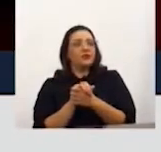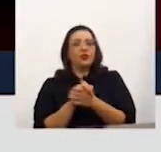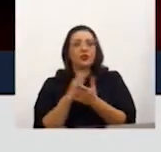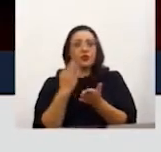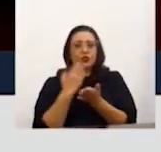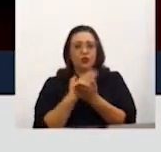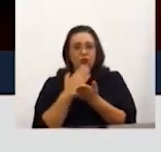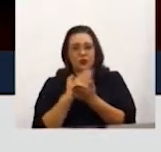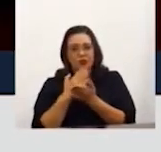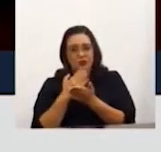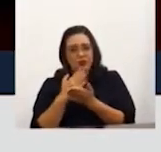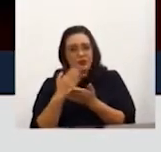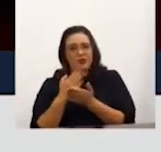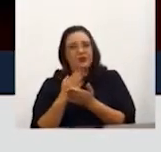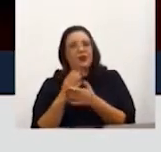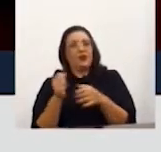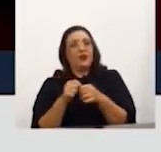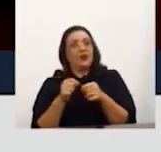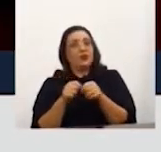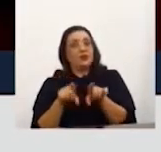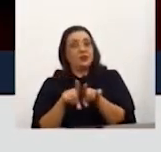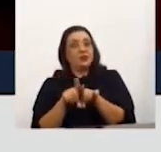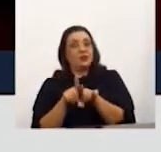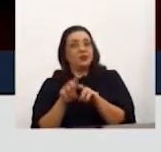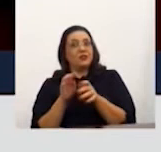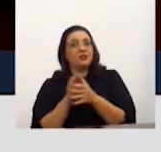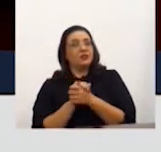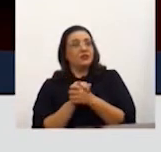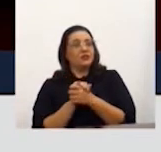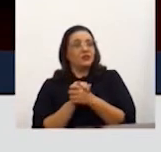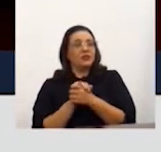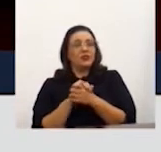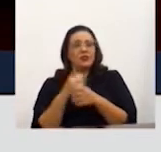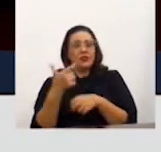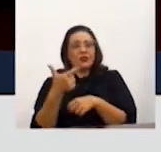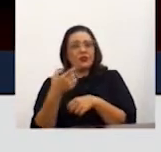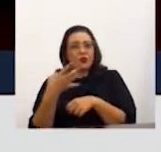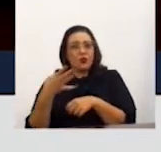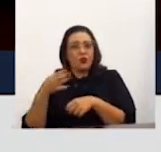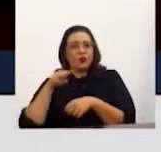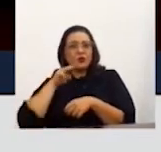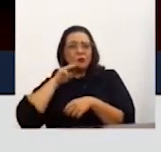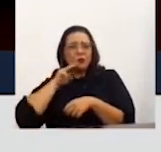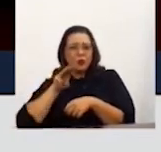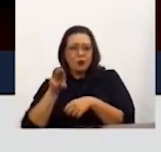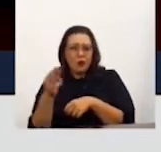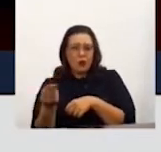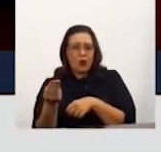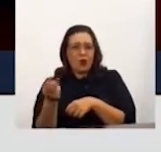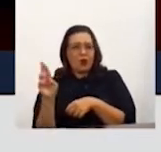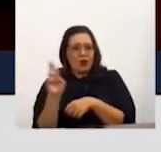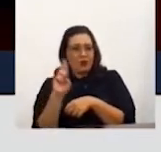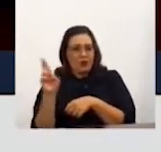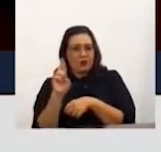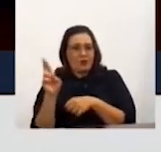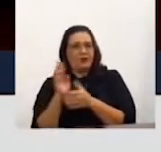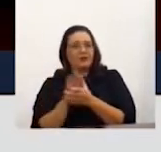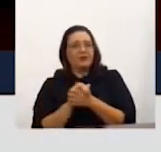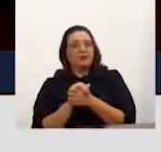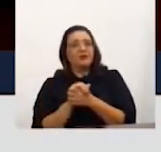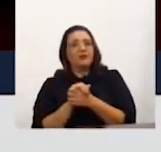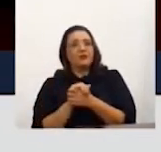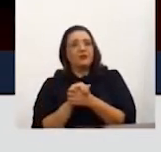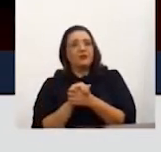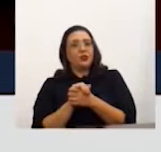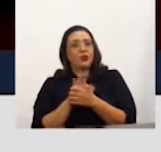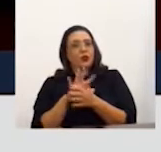parcelas, fizeram investimento, então, de 24 milhões de reais, dando condição para manter